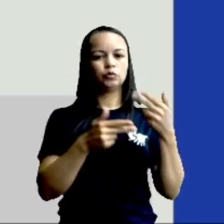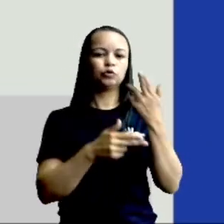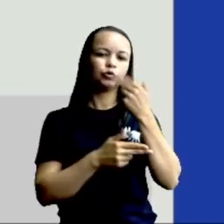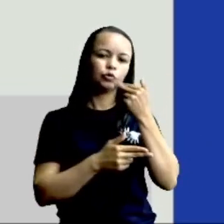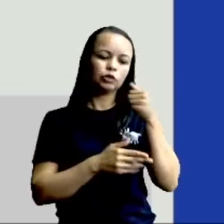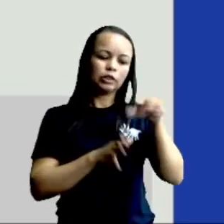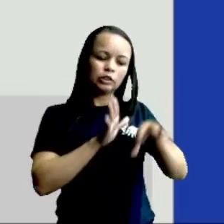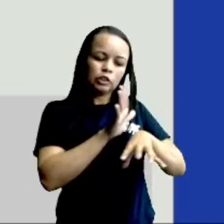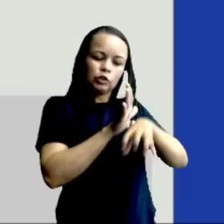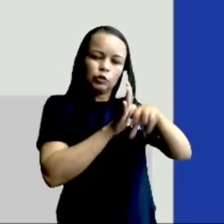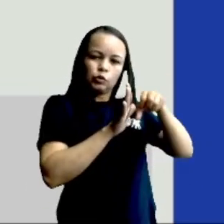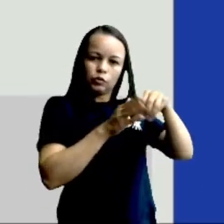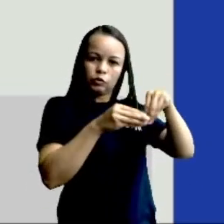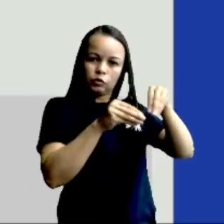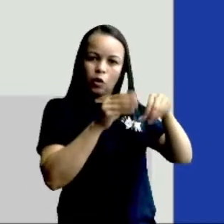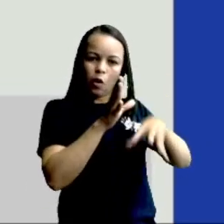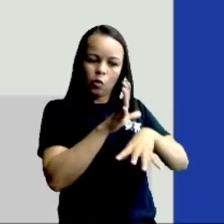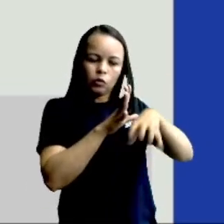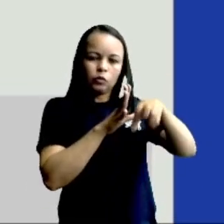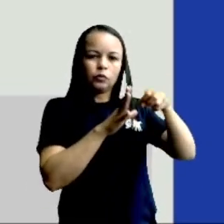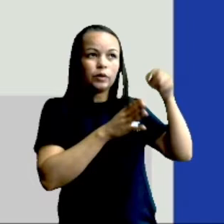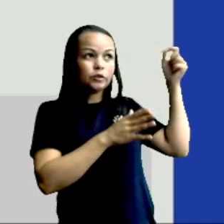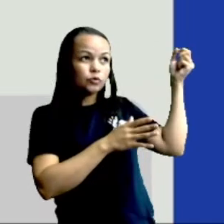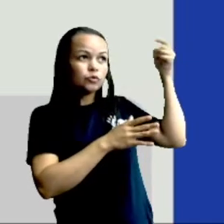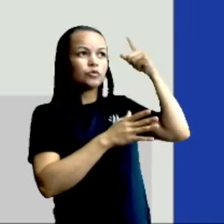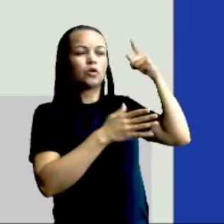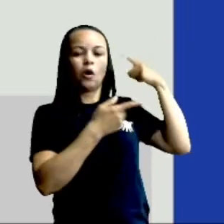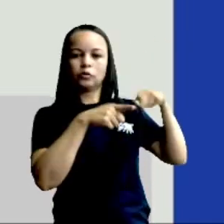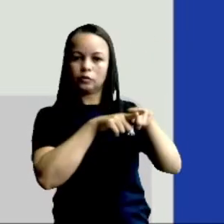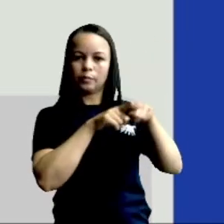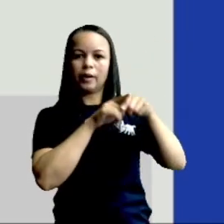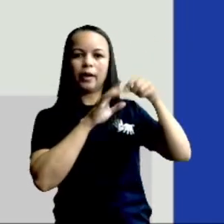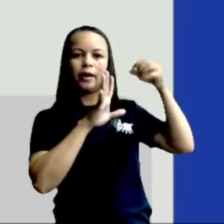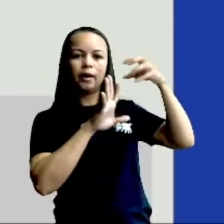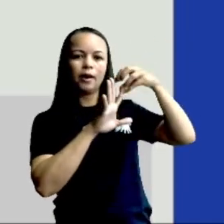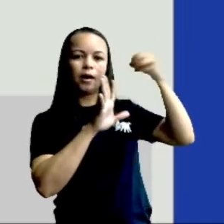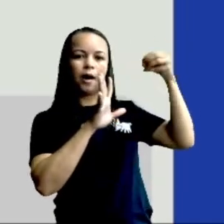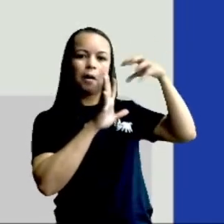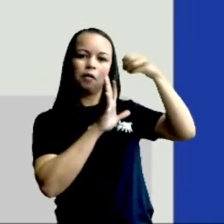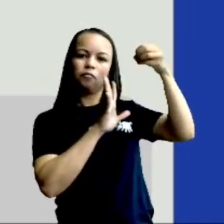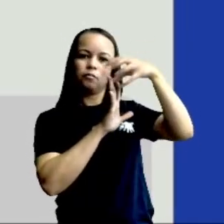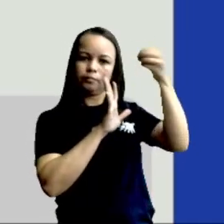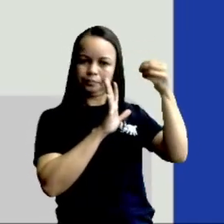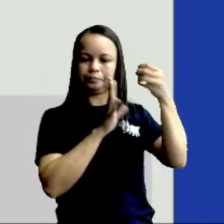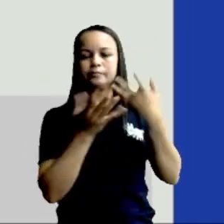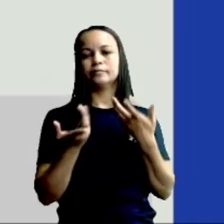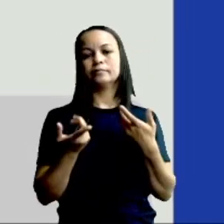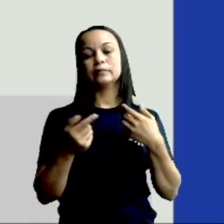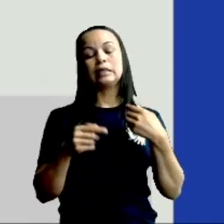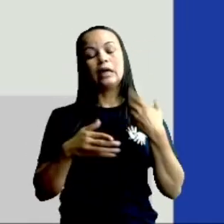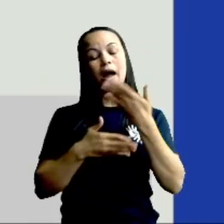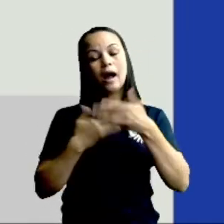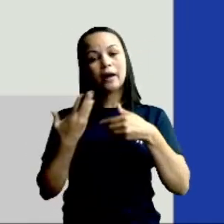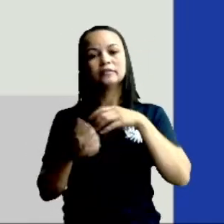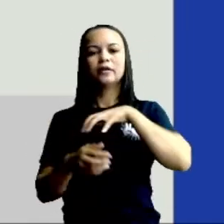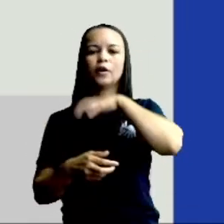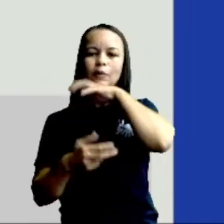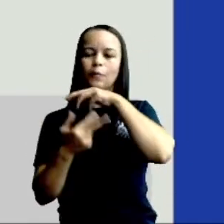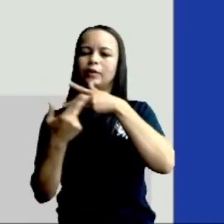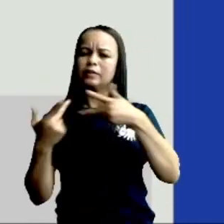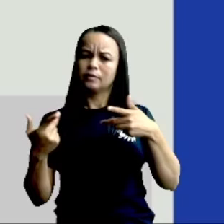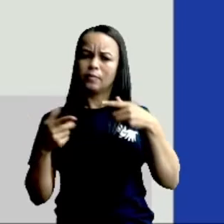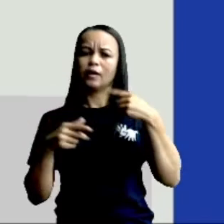que ela suga ali do solo e da luz solar também através da fotossíntese. E aí vem uns animaizinhos